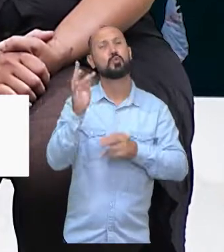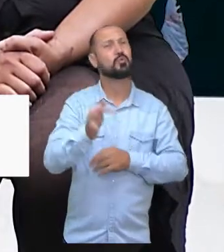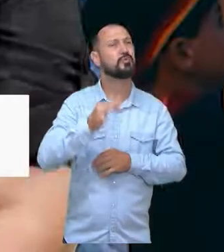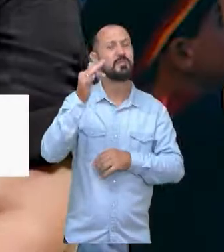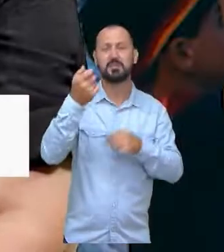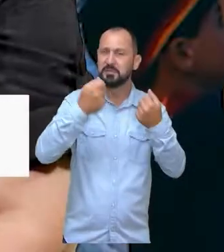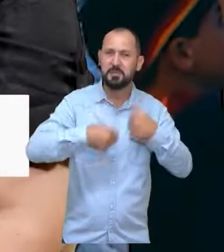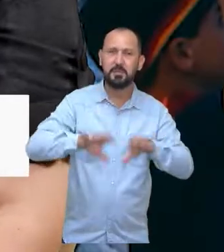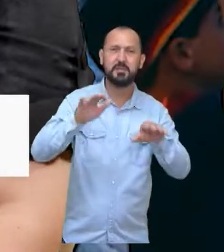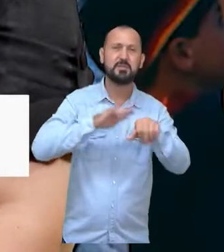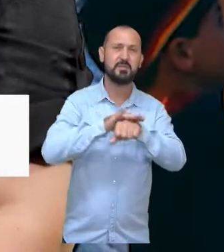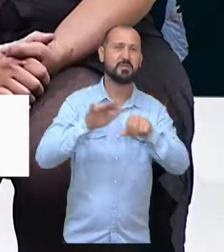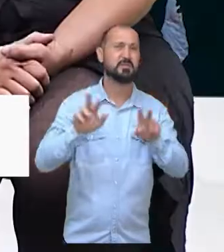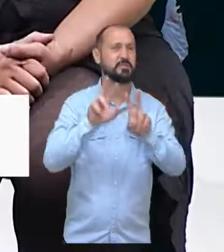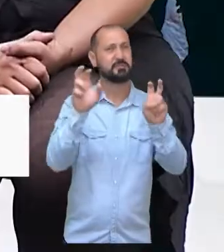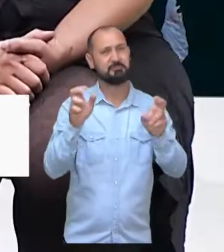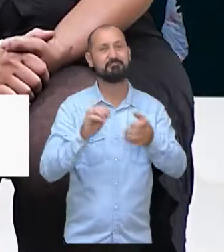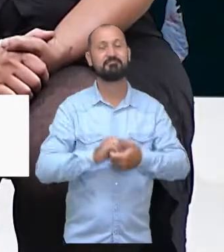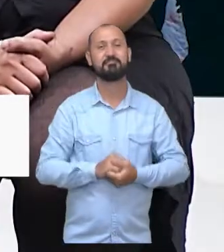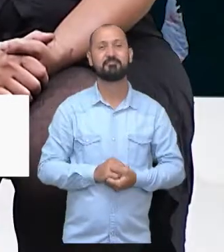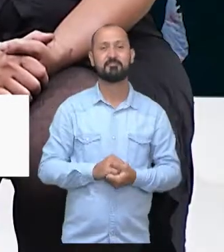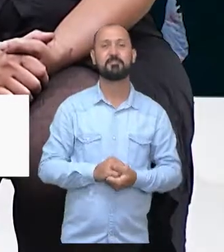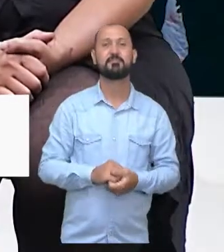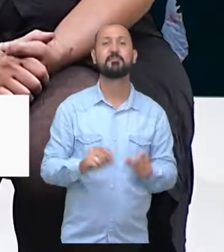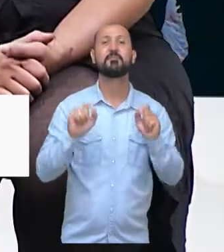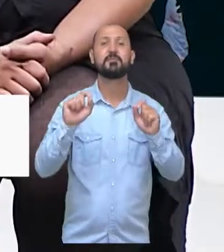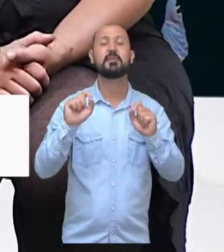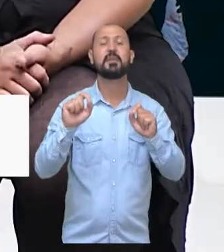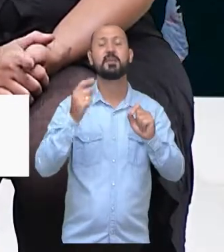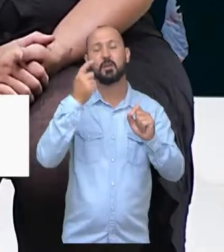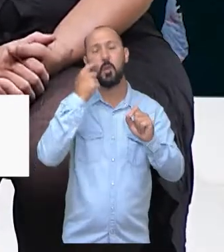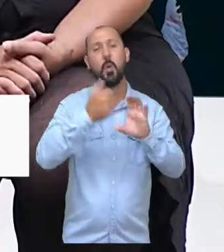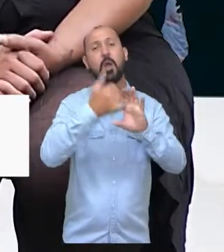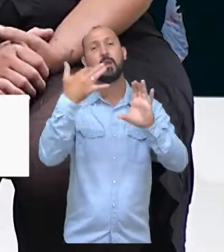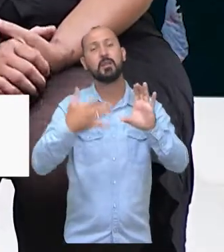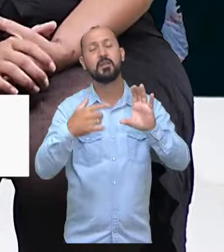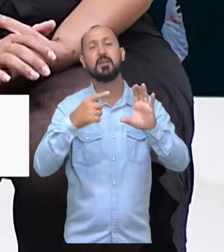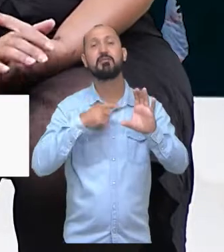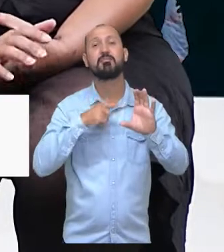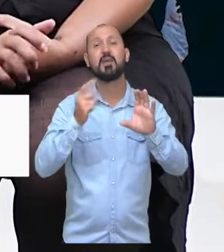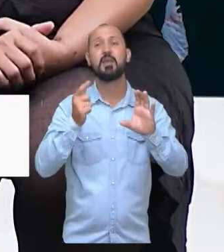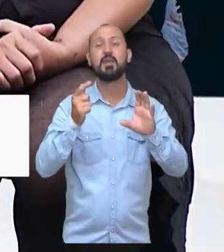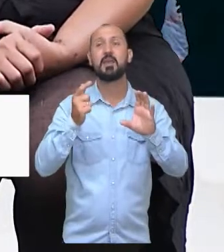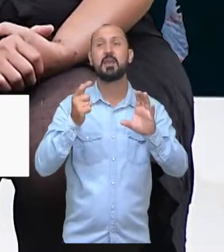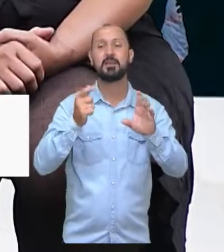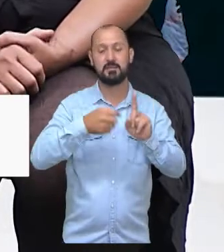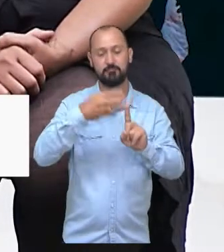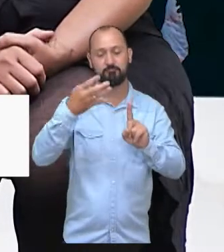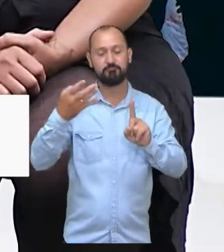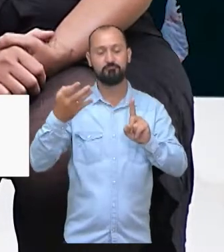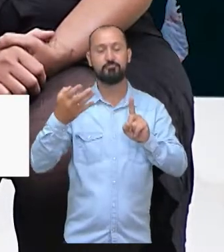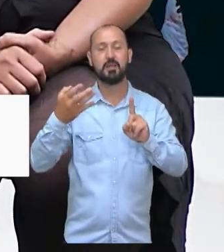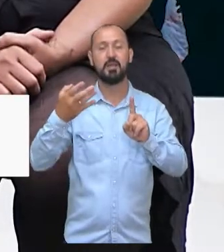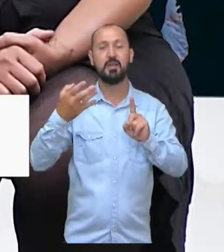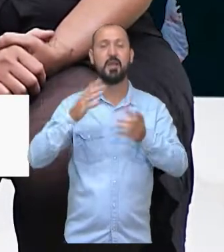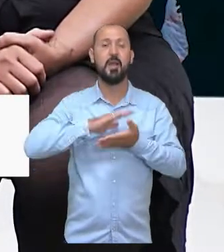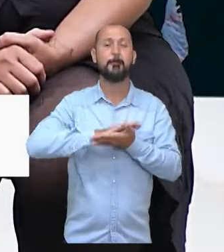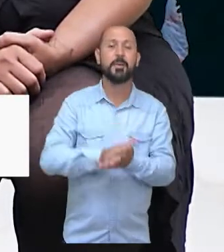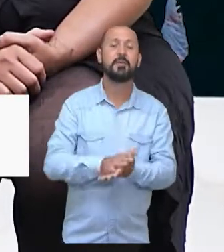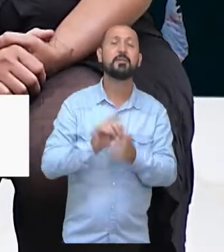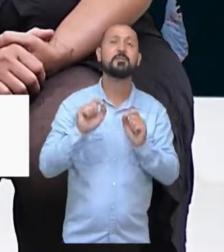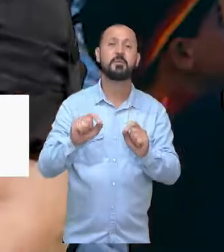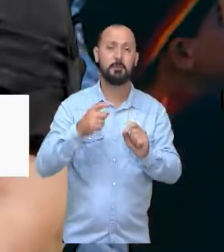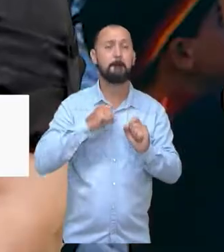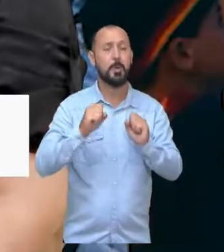um dia que não precisamos mais falar sobre isso, né? O que caracteriza, né, Carla, essa LGBTfobia, né, que está passível